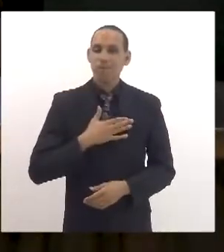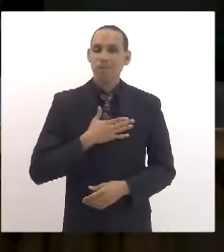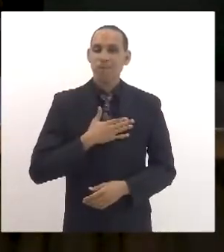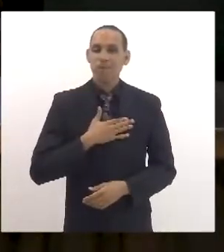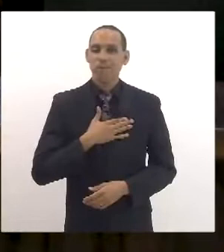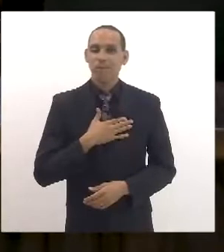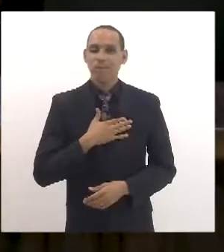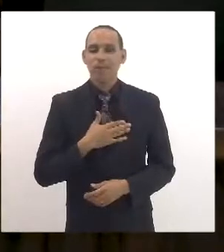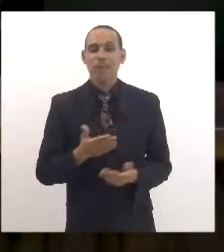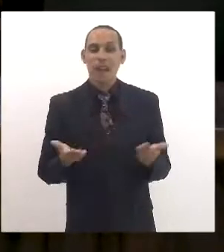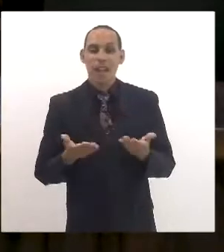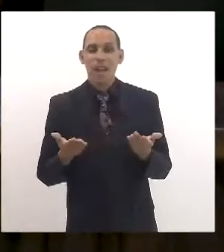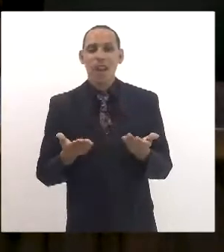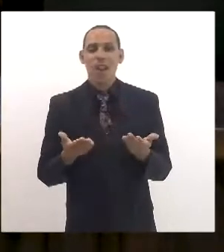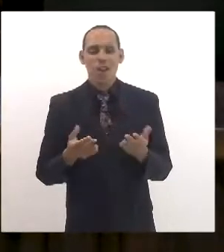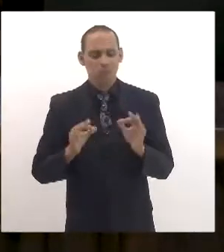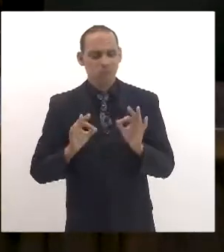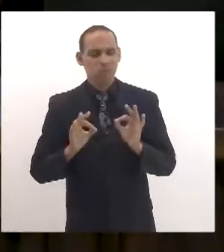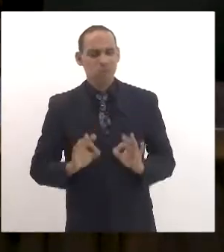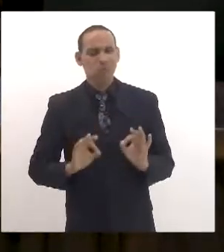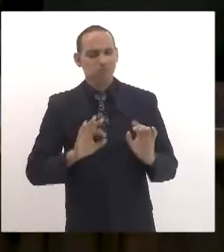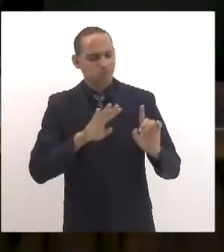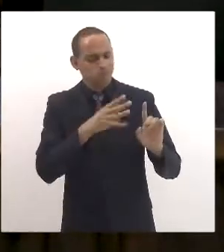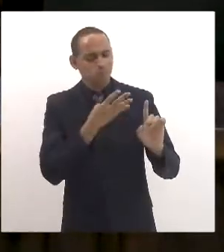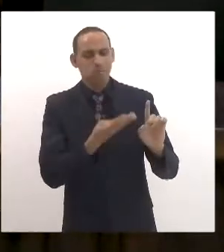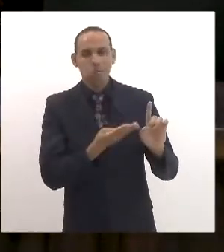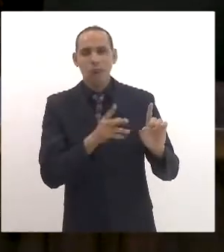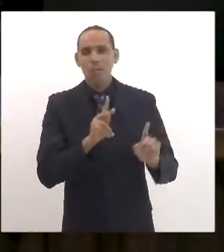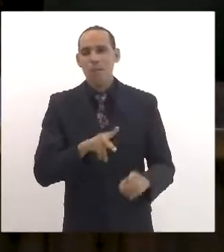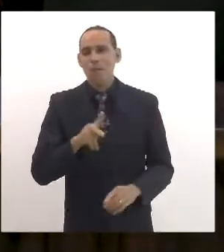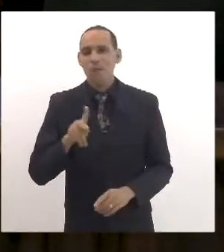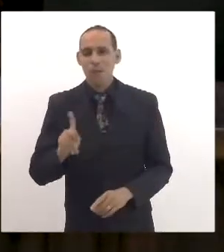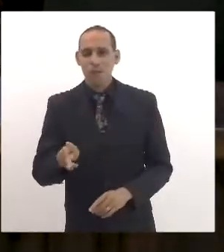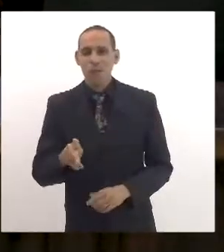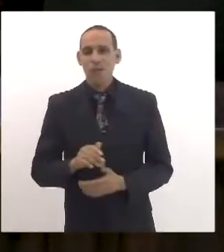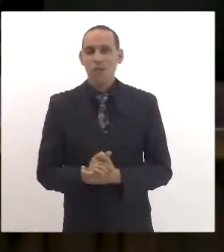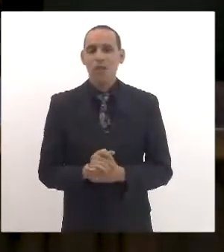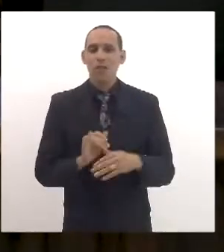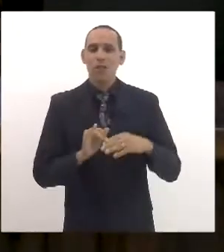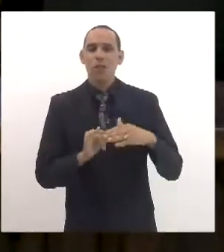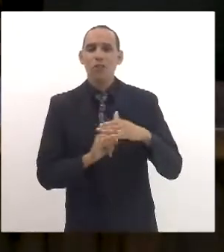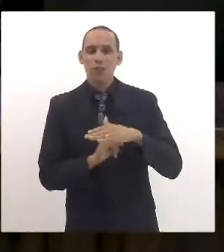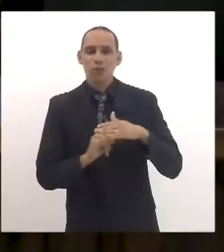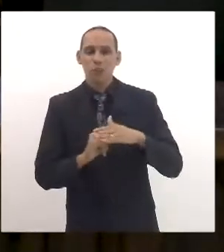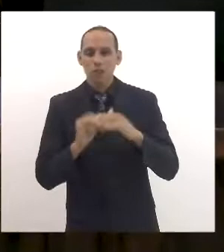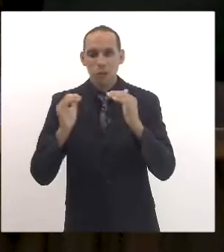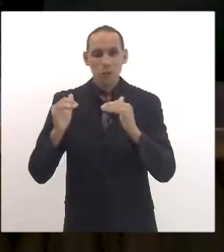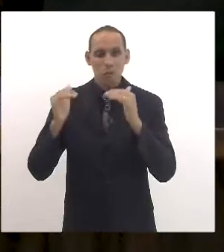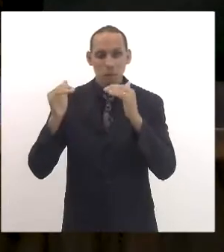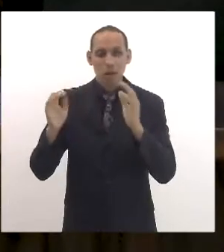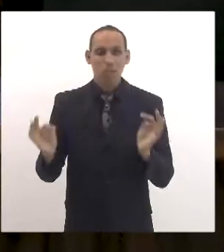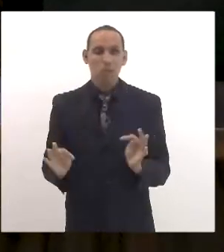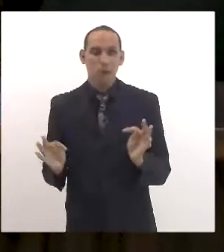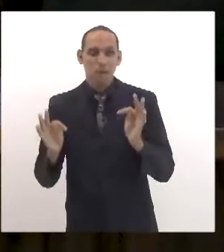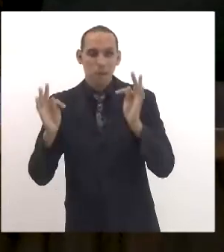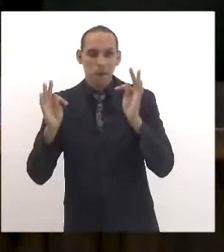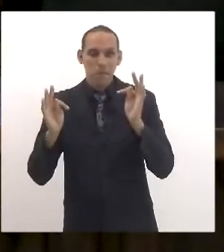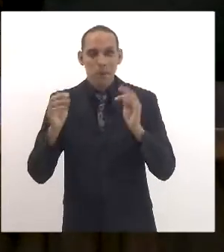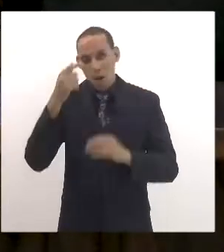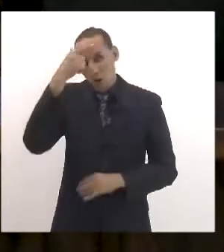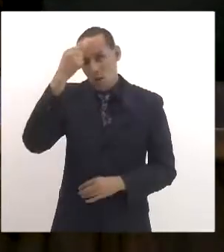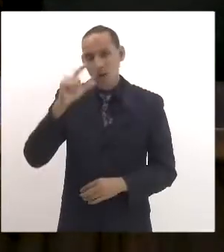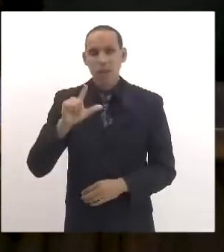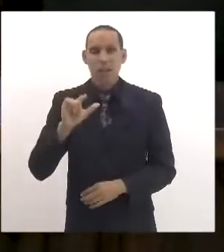prestar esta merecida e justa homenagem ao professor catedrático do Instituto Superior de Tecnologia da Universidade de